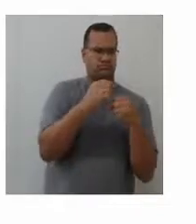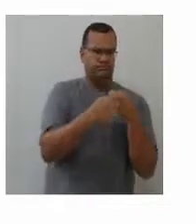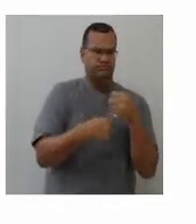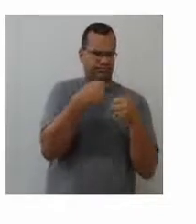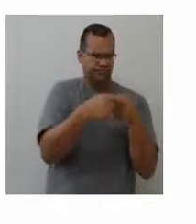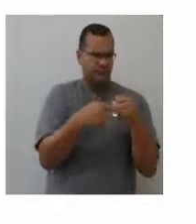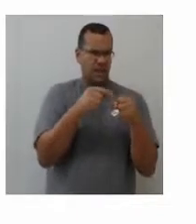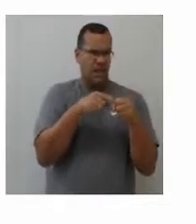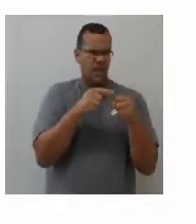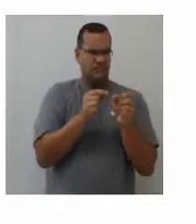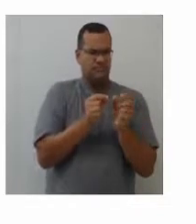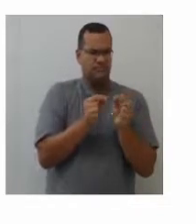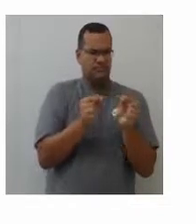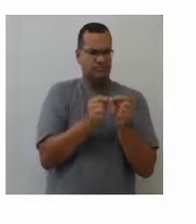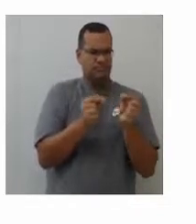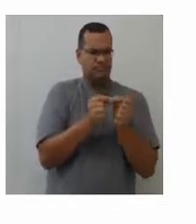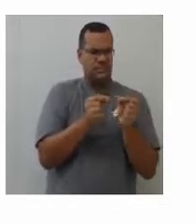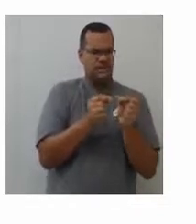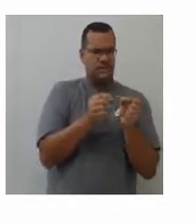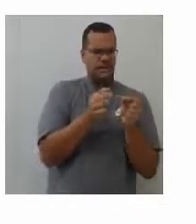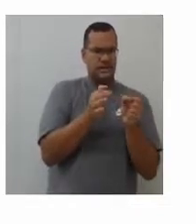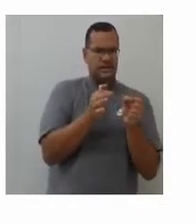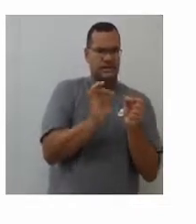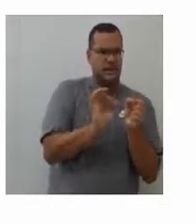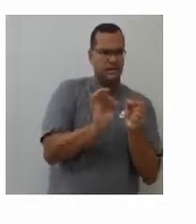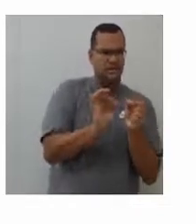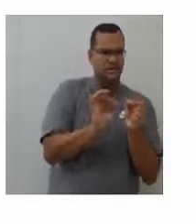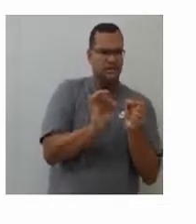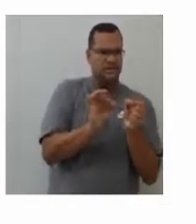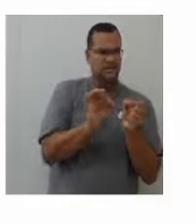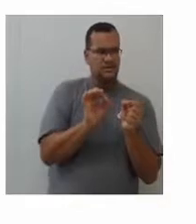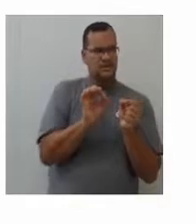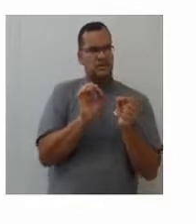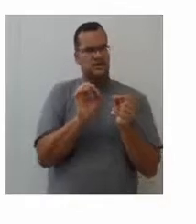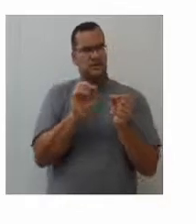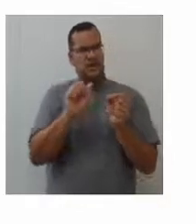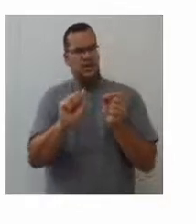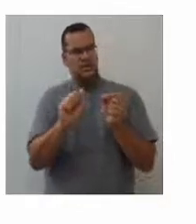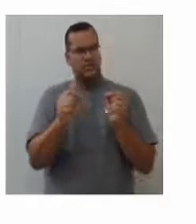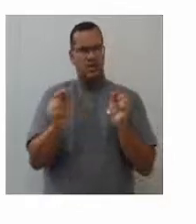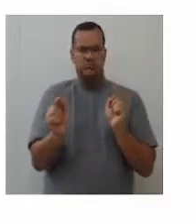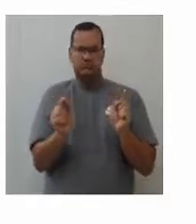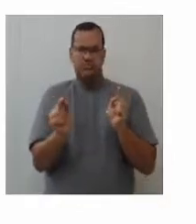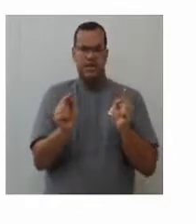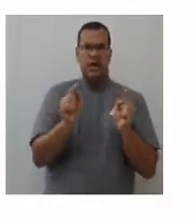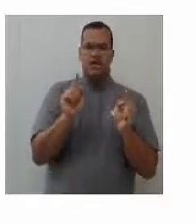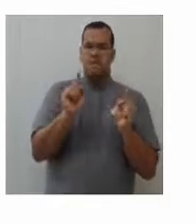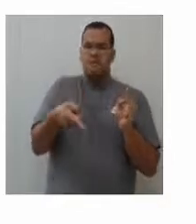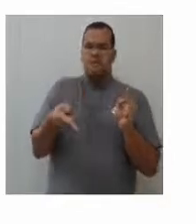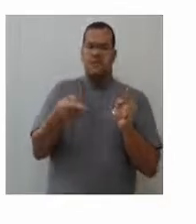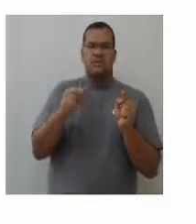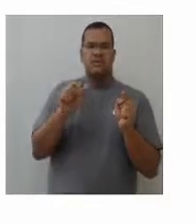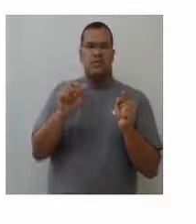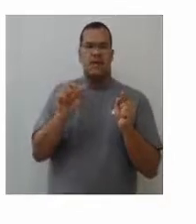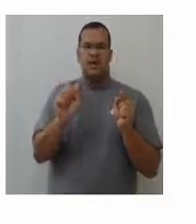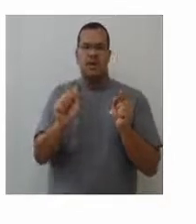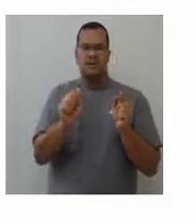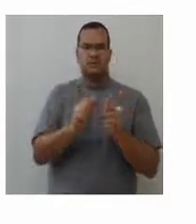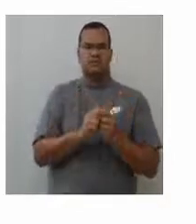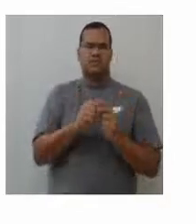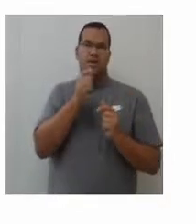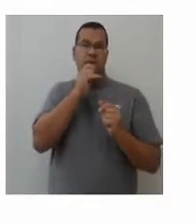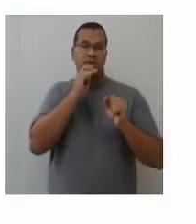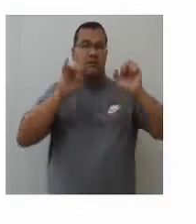fica compreendido entre 10 angstrom e 1000 angstrom. Qual é o exemplo disso?